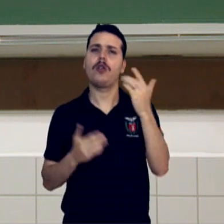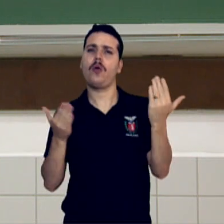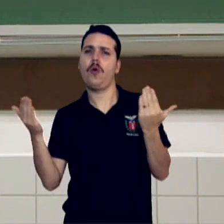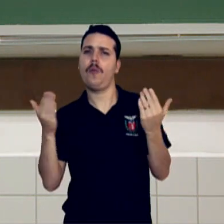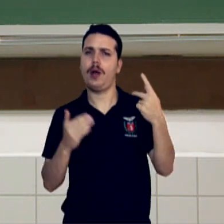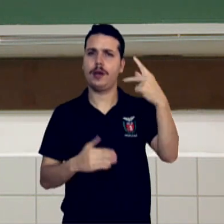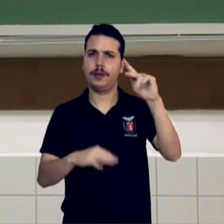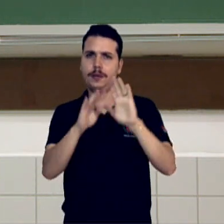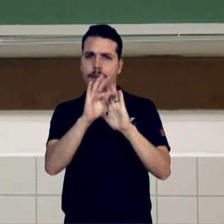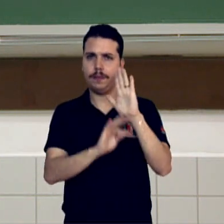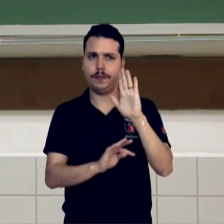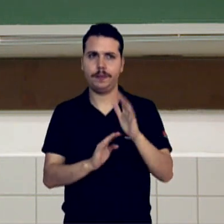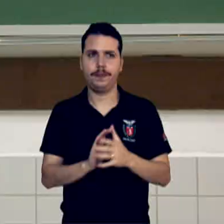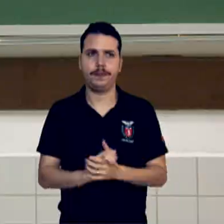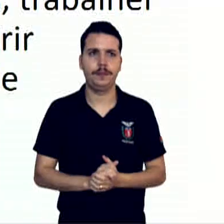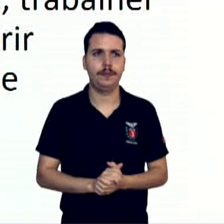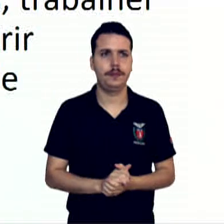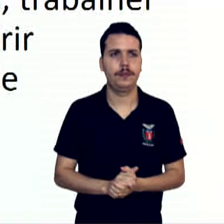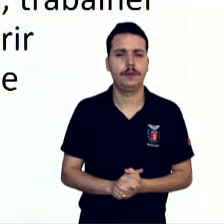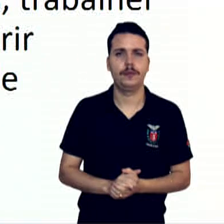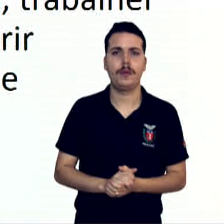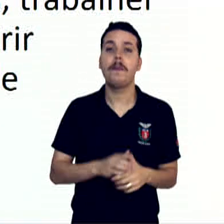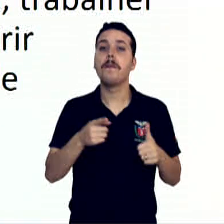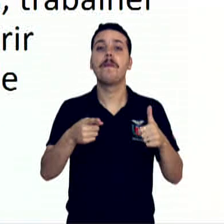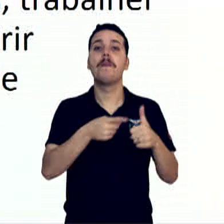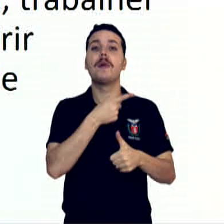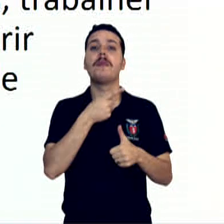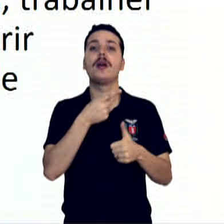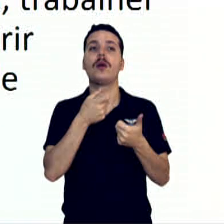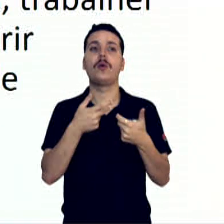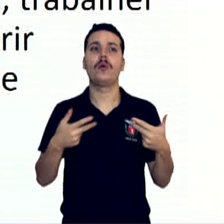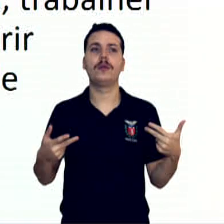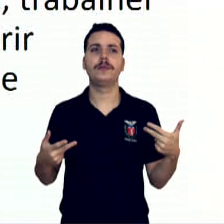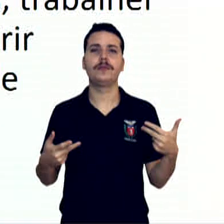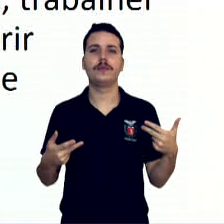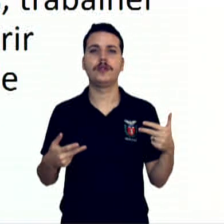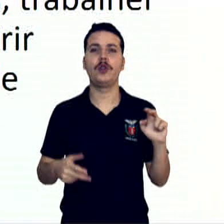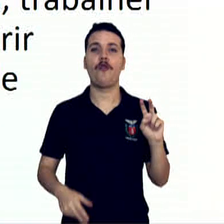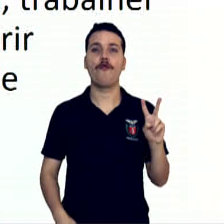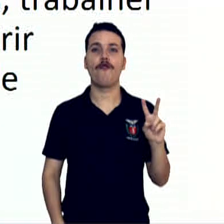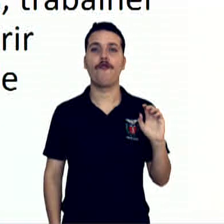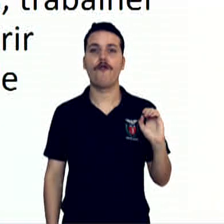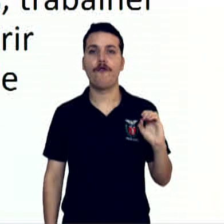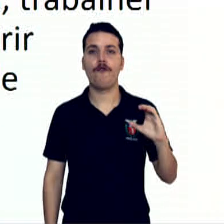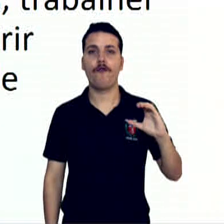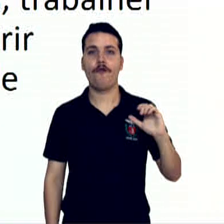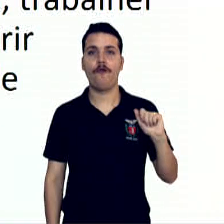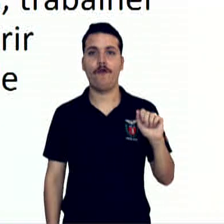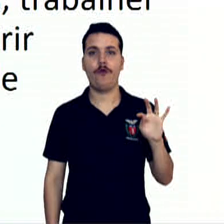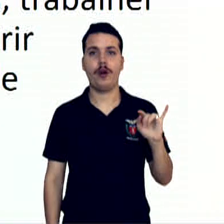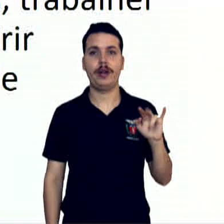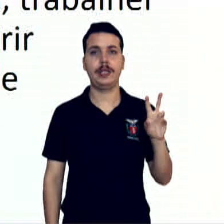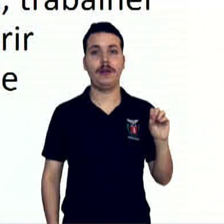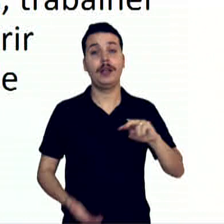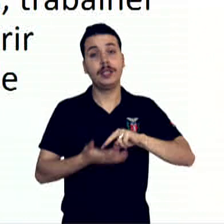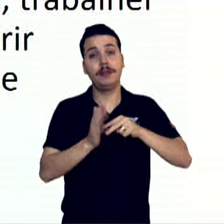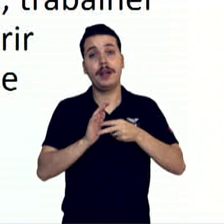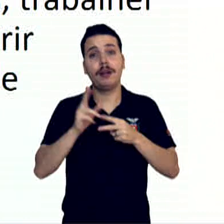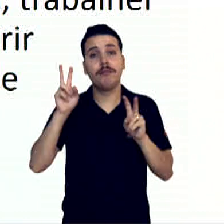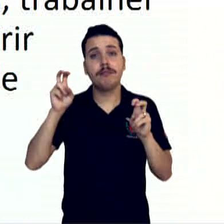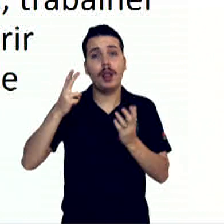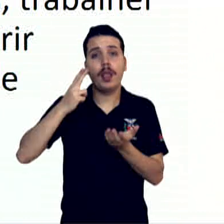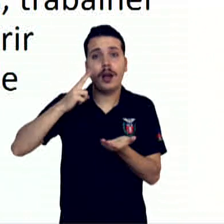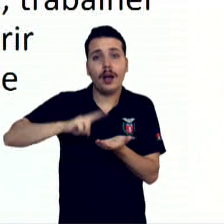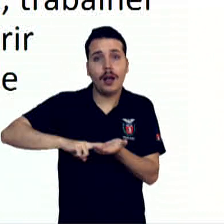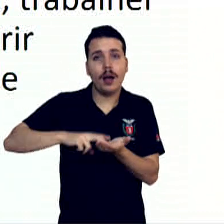você fez. Então, vamos lá. Primeira coisa, o vocativo, né? É uma carta de apresentação. Então,